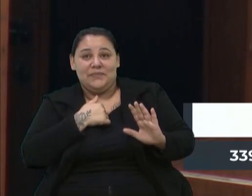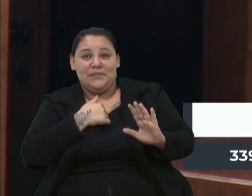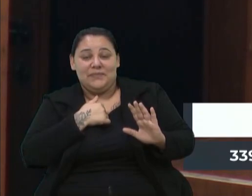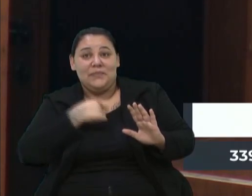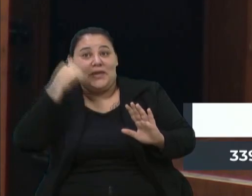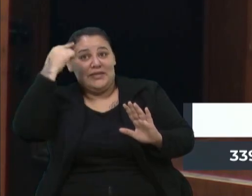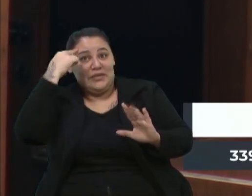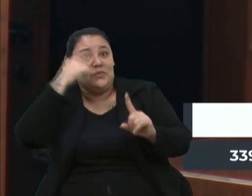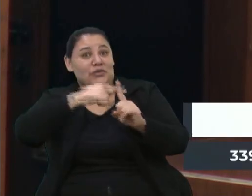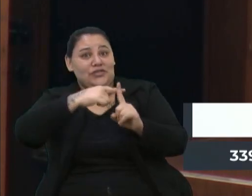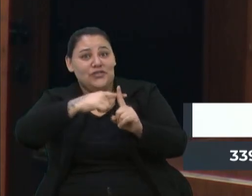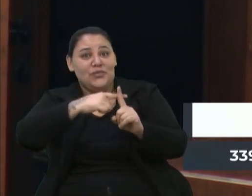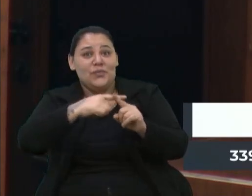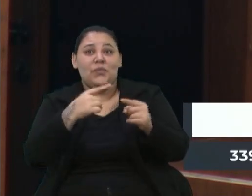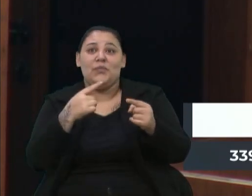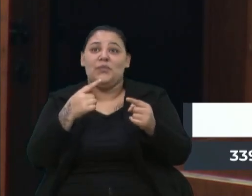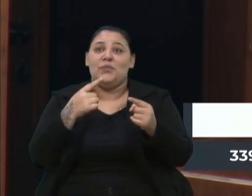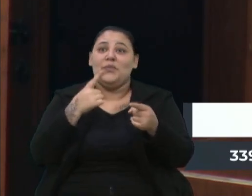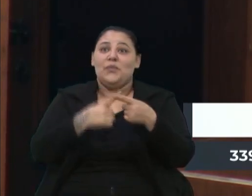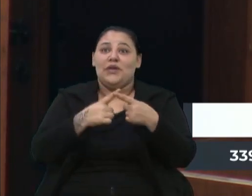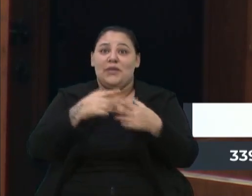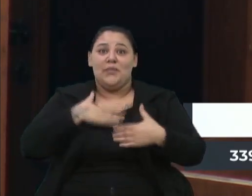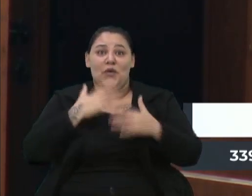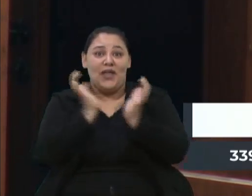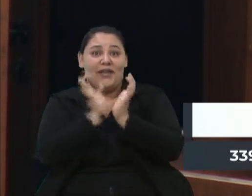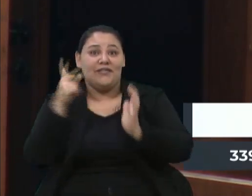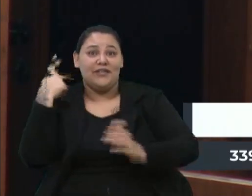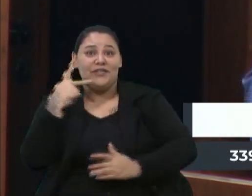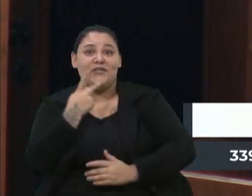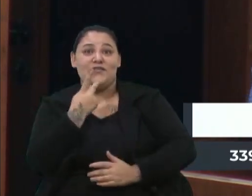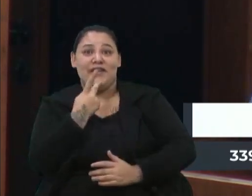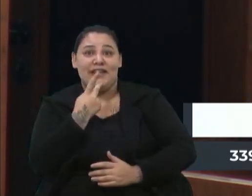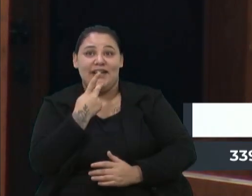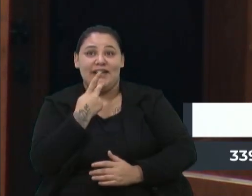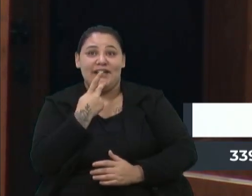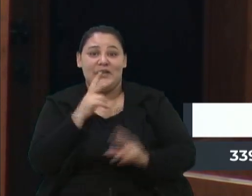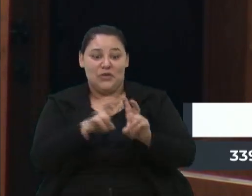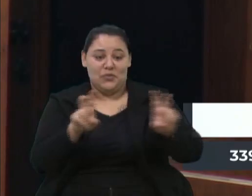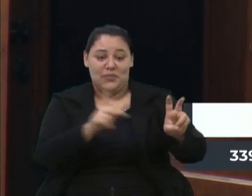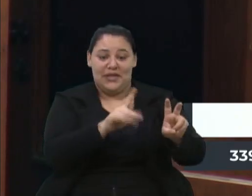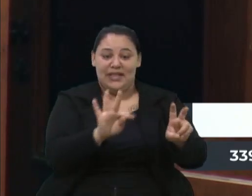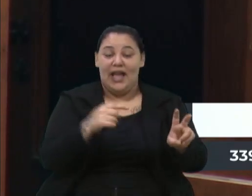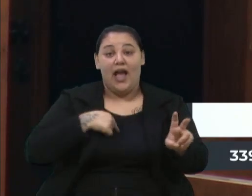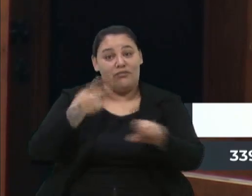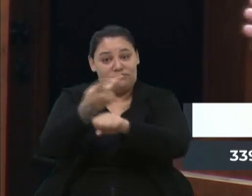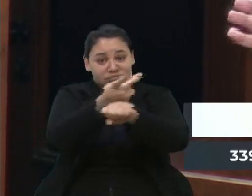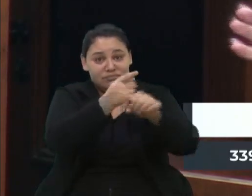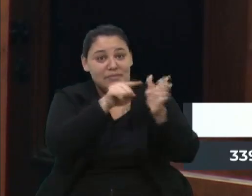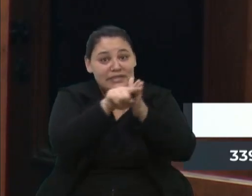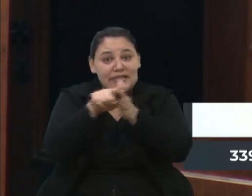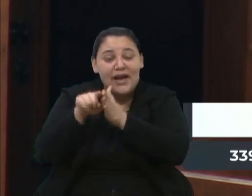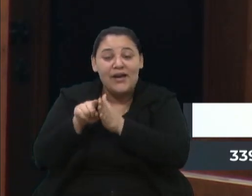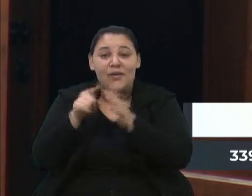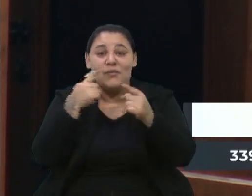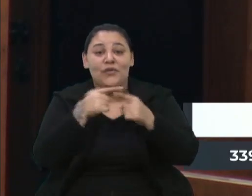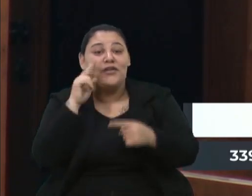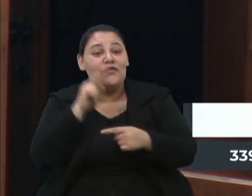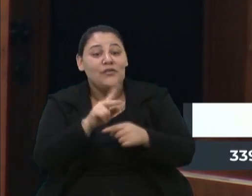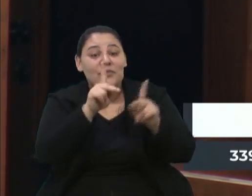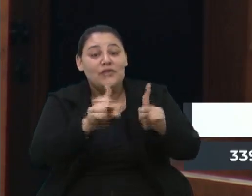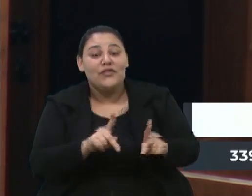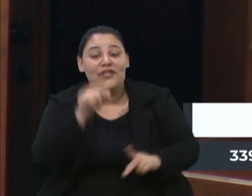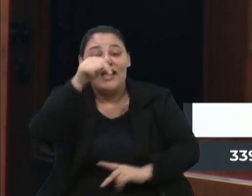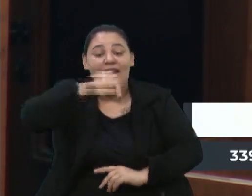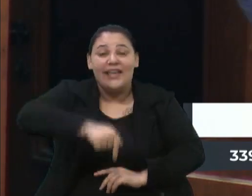meus colegas vão dizer que eu sou da bancada do PT daí eu fui porque eu vejo as pessoas falar aqui